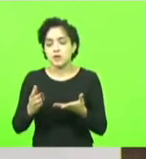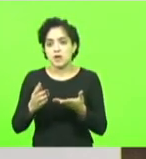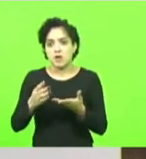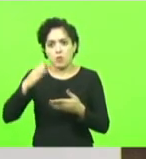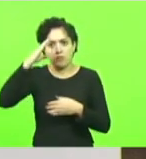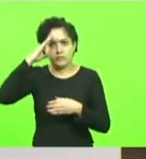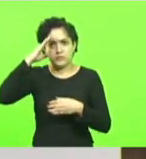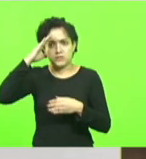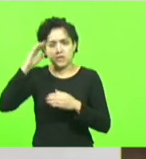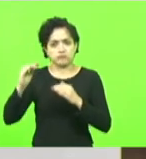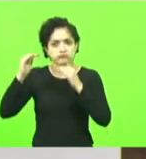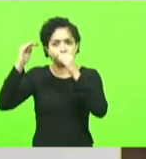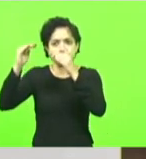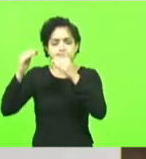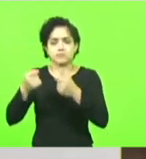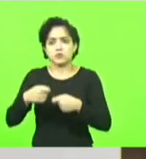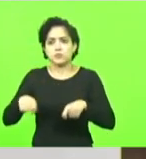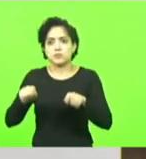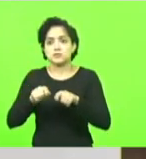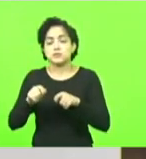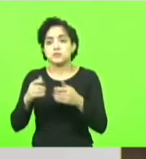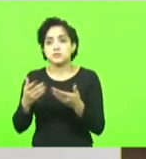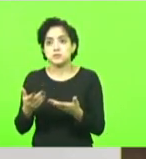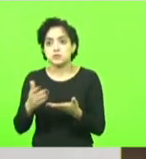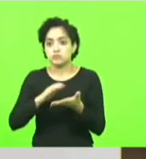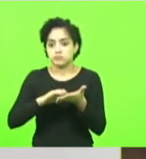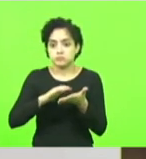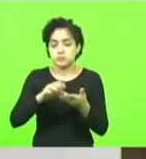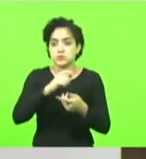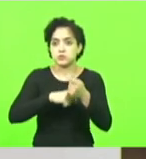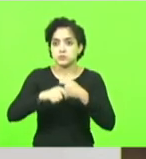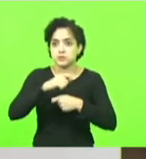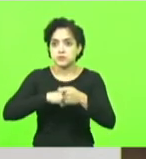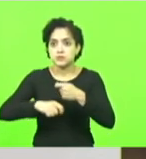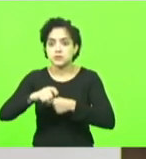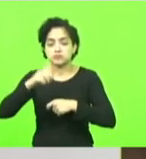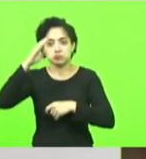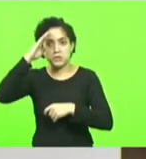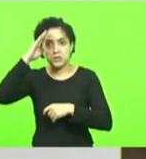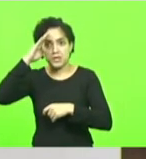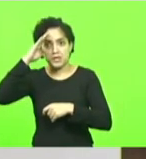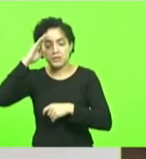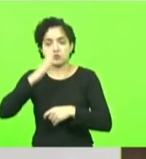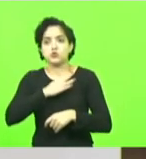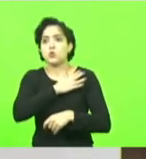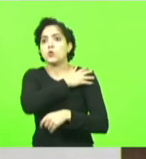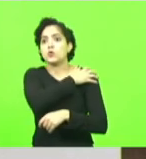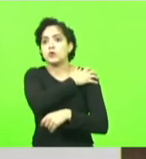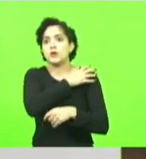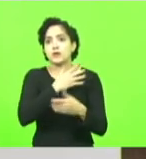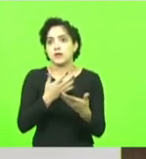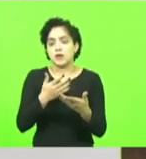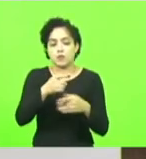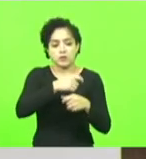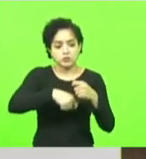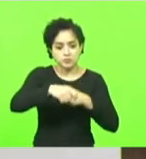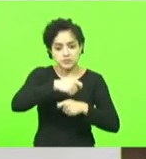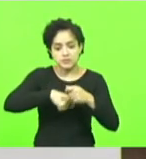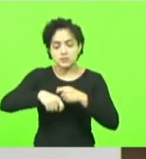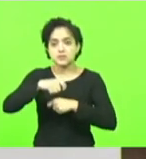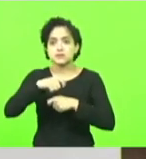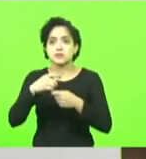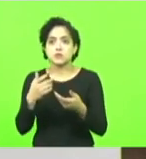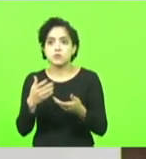fazer, aliás, o secretário de administração, tenente-coronel, que assumiu como tenente-coronel, a administração,